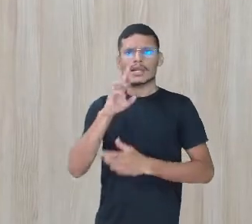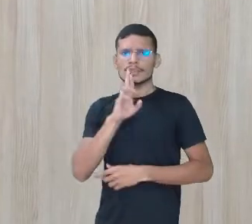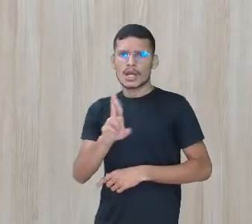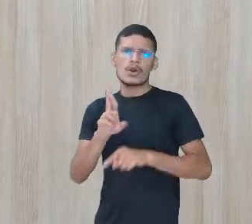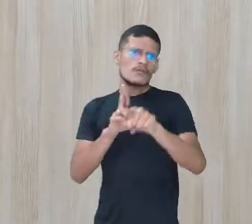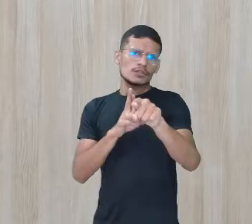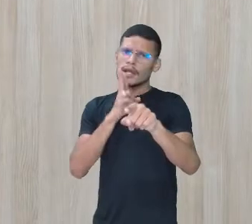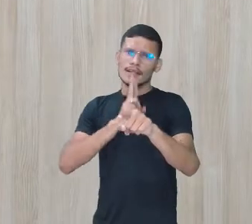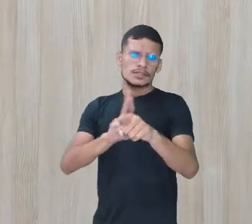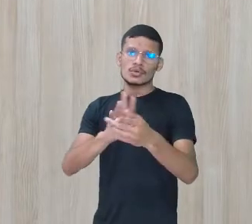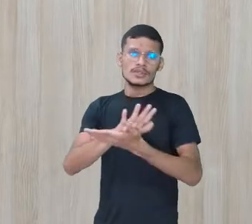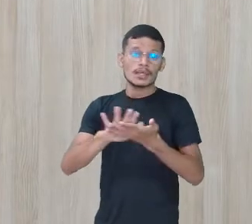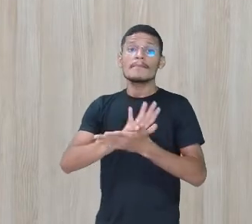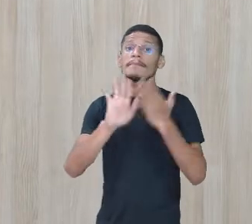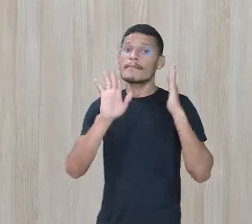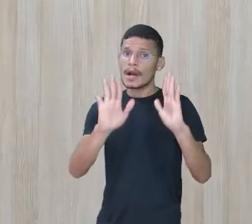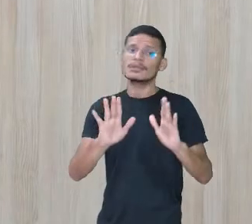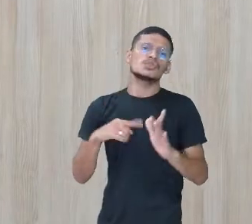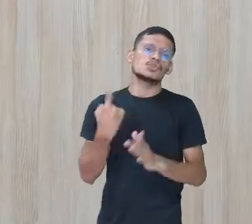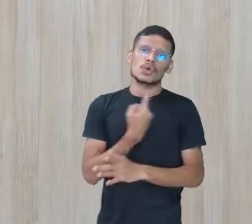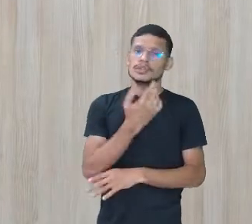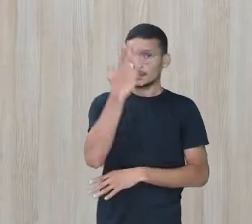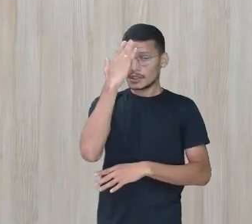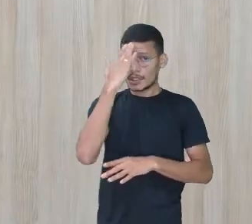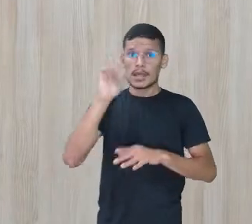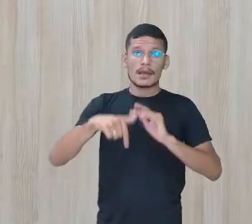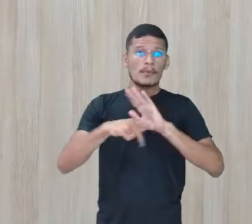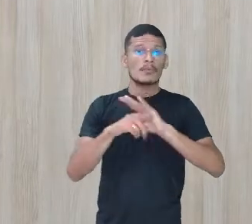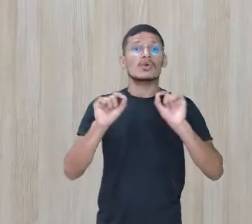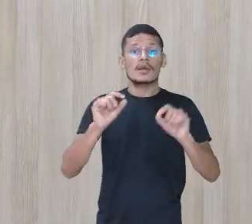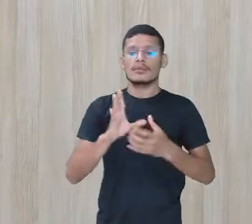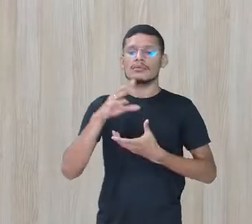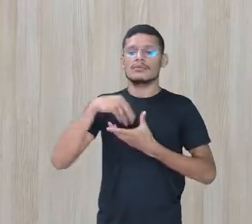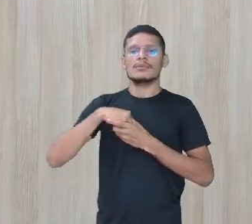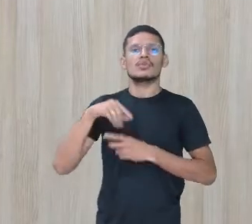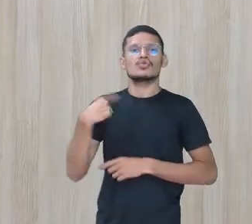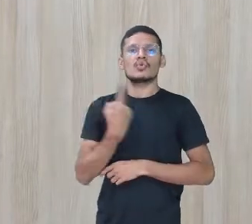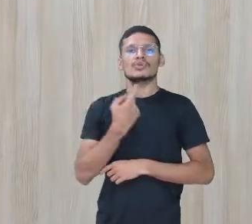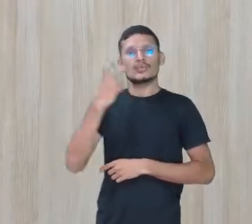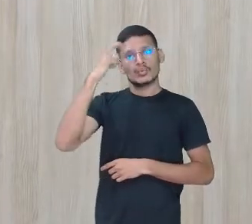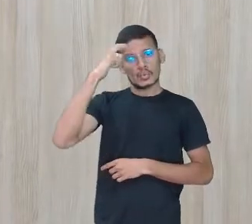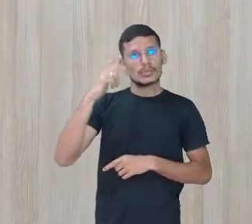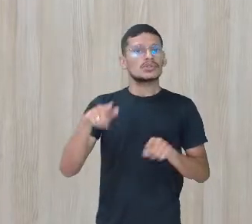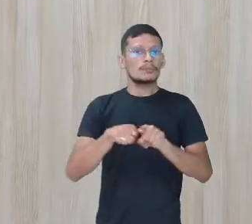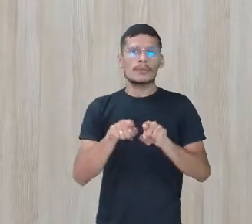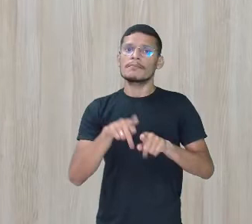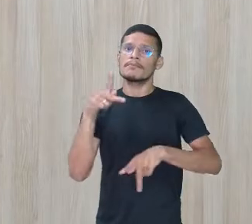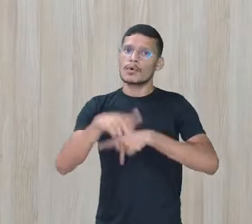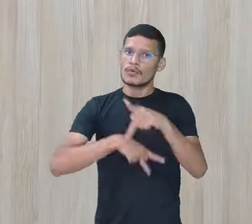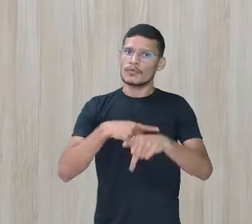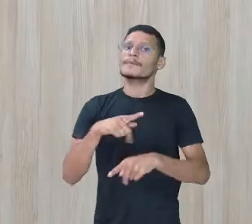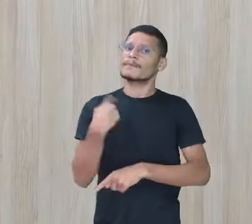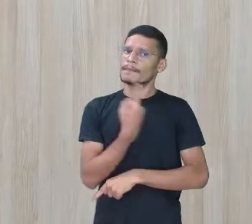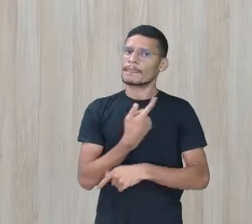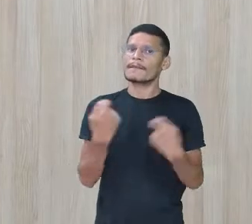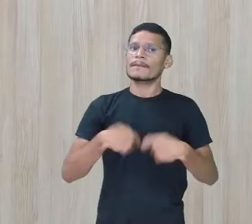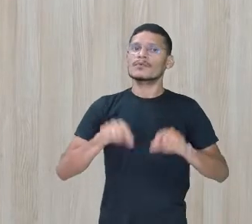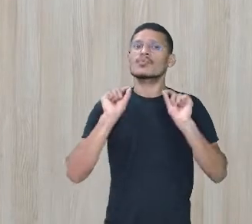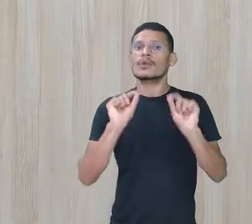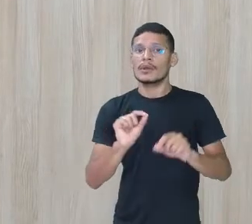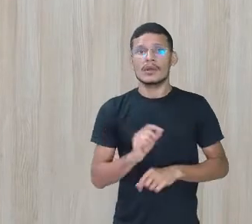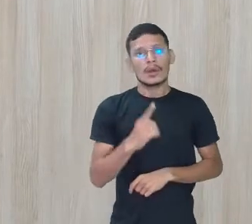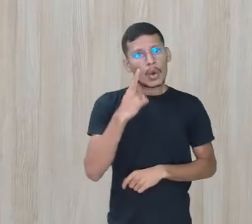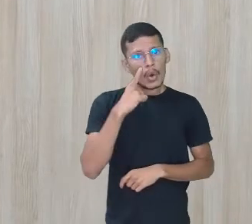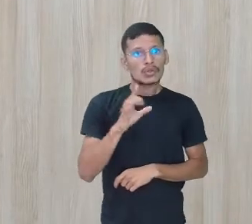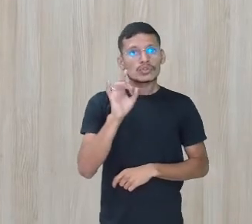seja praticante, mas a gente precisa entender, faz parte de nós, faz parte da nossa cultura, faz parte do nosso povo, e a gente precisa, né, não